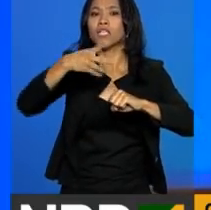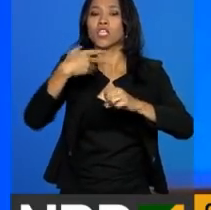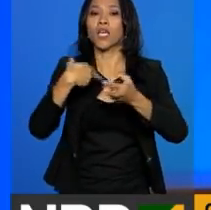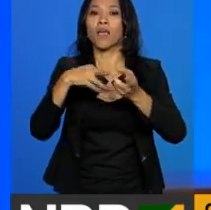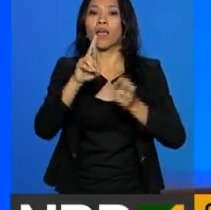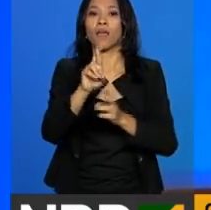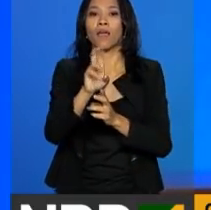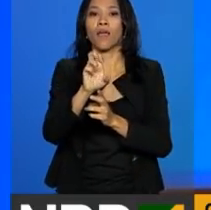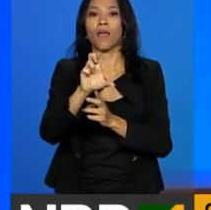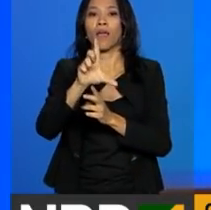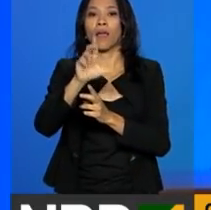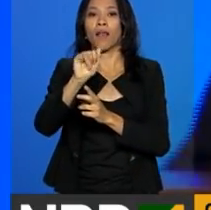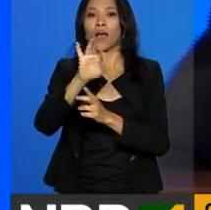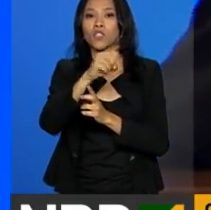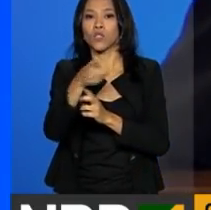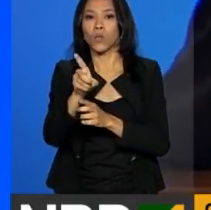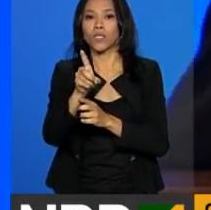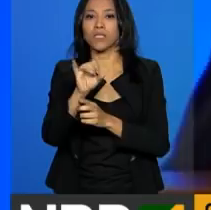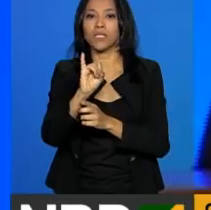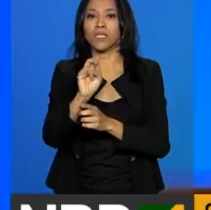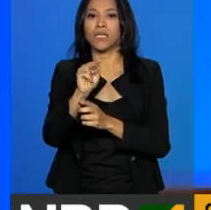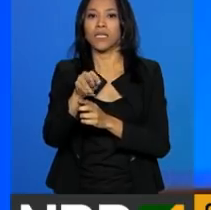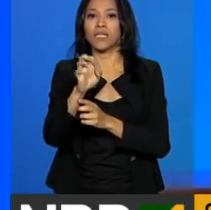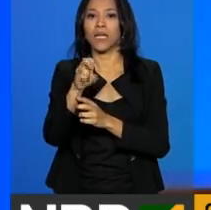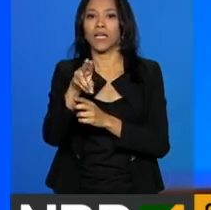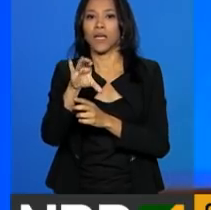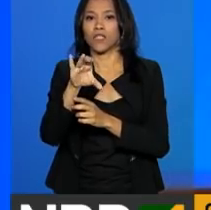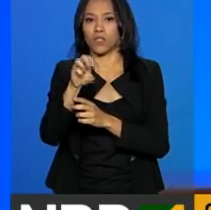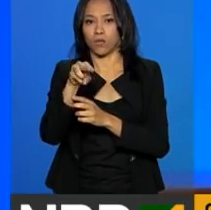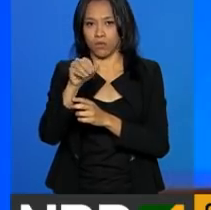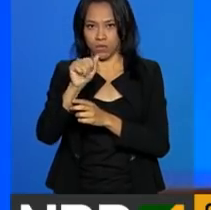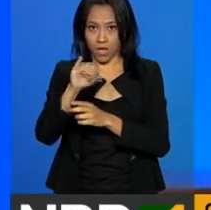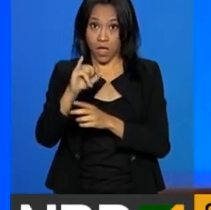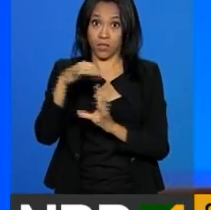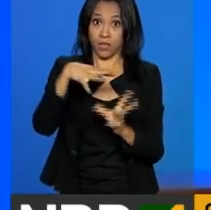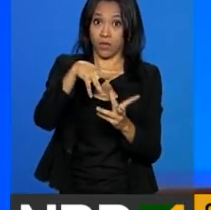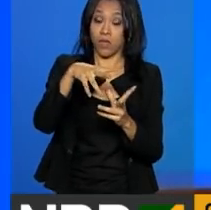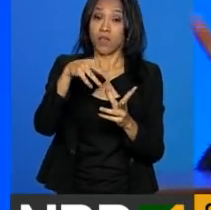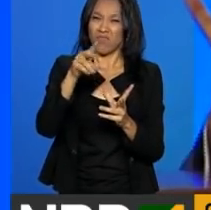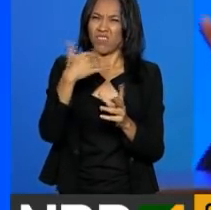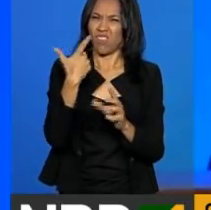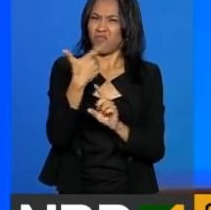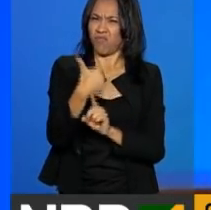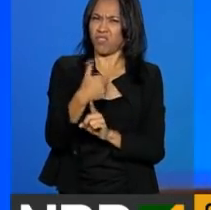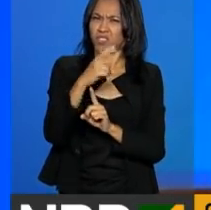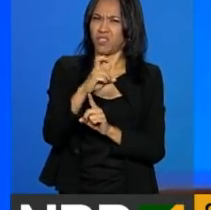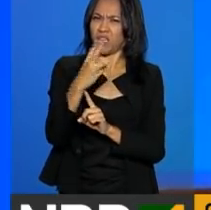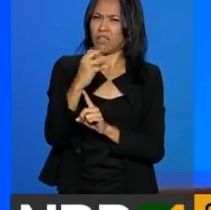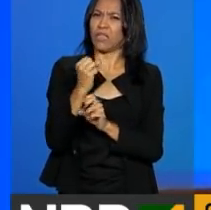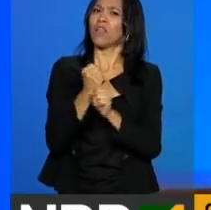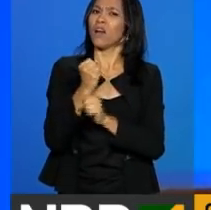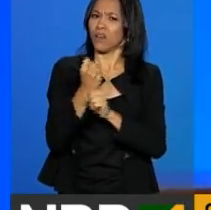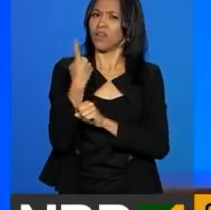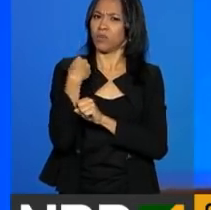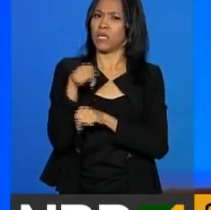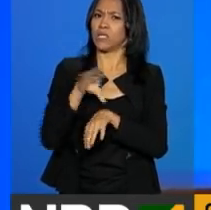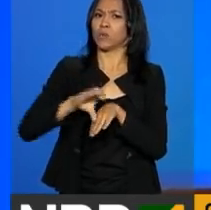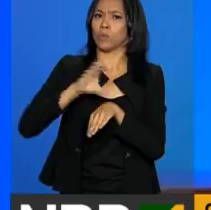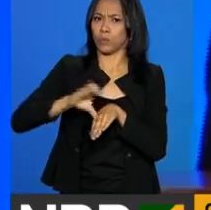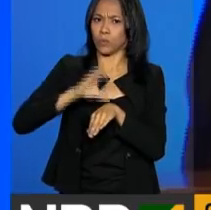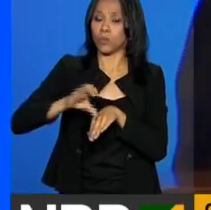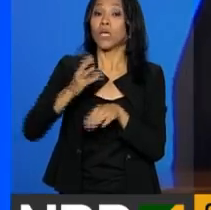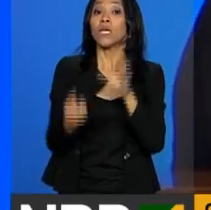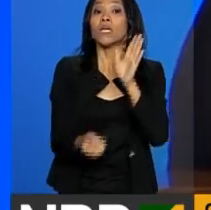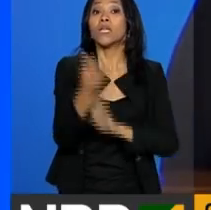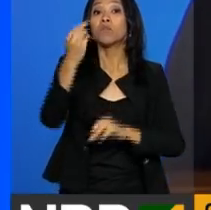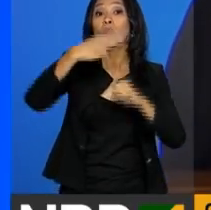mais ou menos olha aqui tem mais ou menos uns 25 30 anos não é quando nós criamos com mestrado em